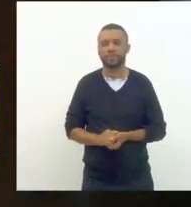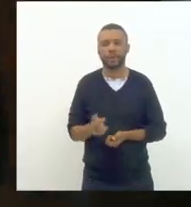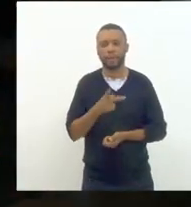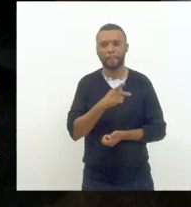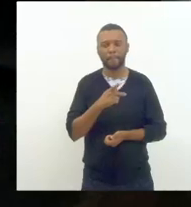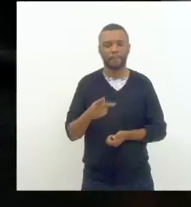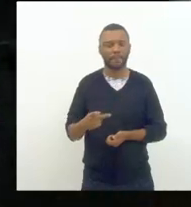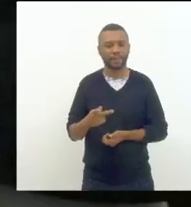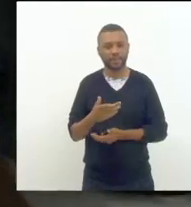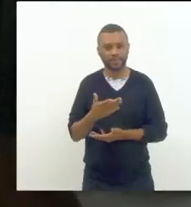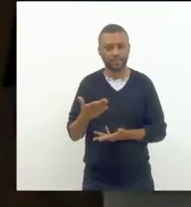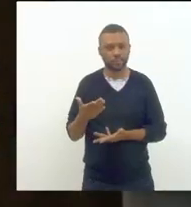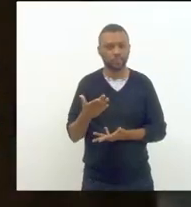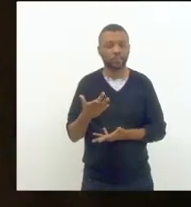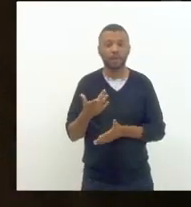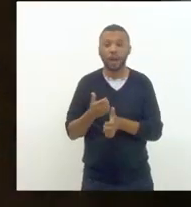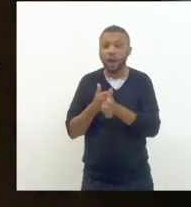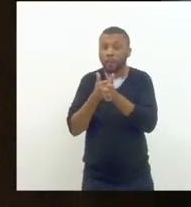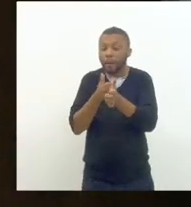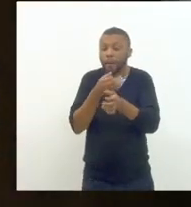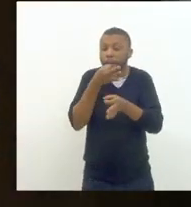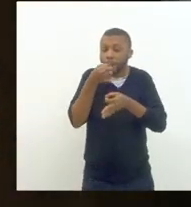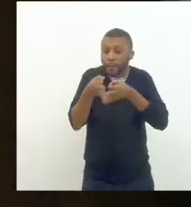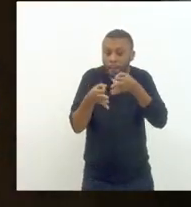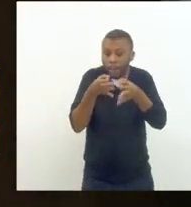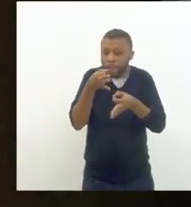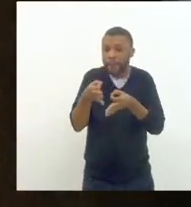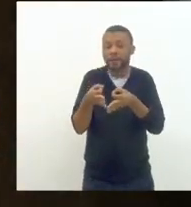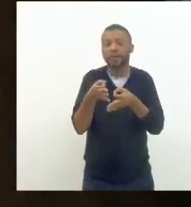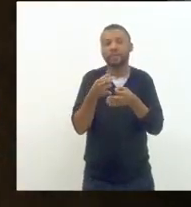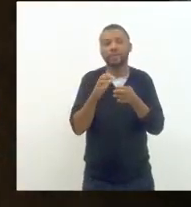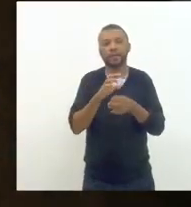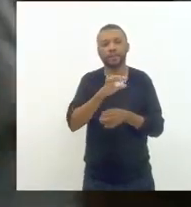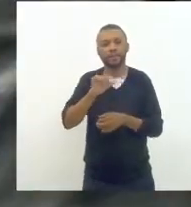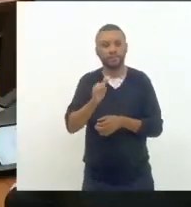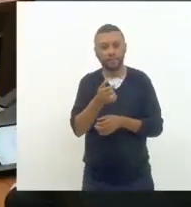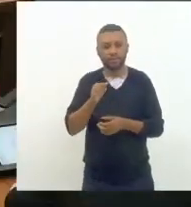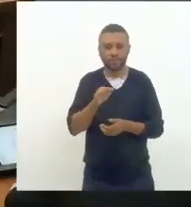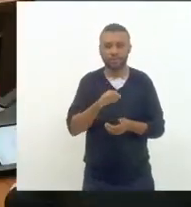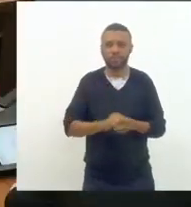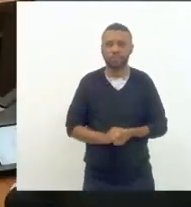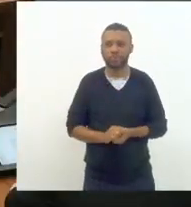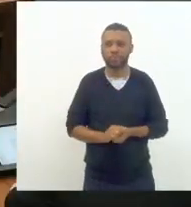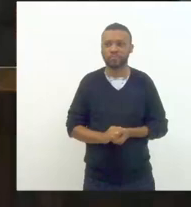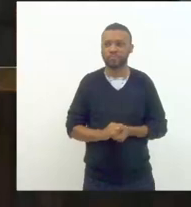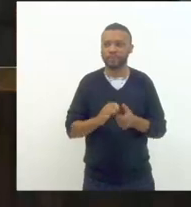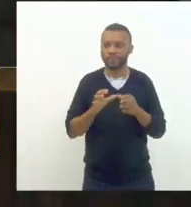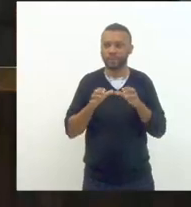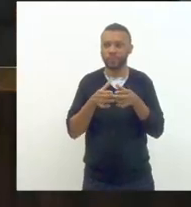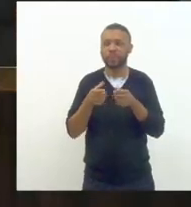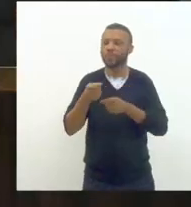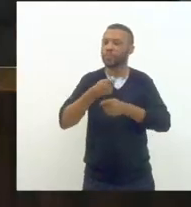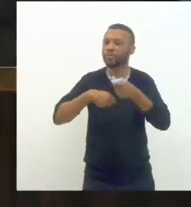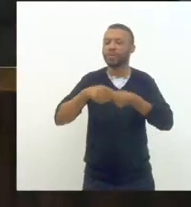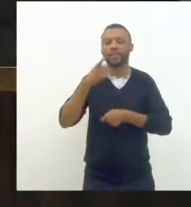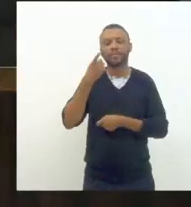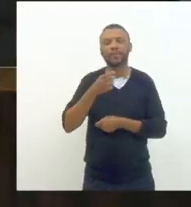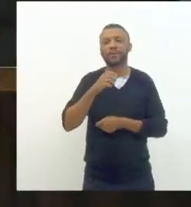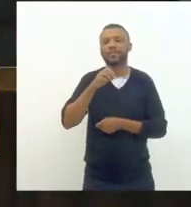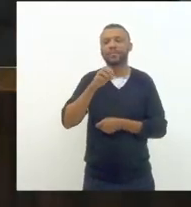Presidente, acompanho o parecer da CCJ. Pela Comissão de Economia, deputado Valdeir Carneiro.